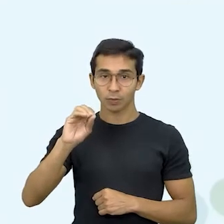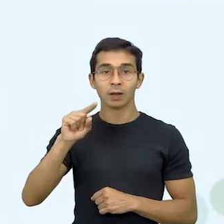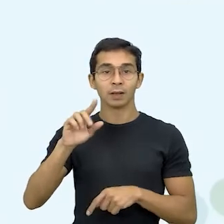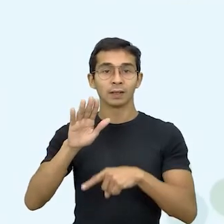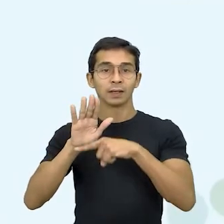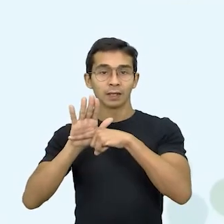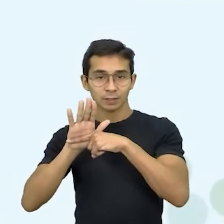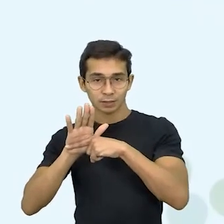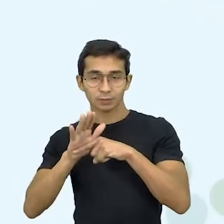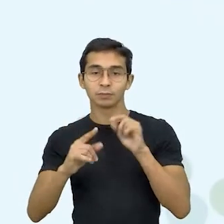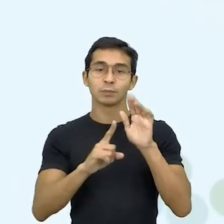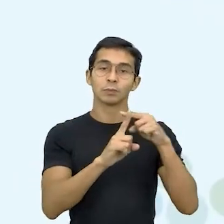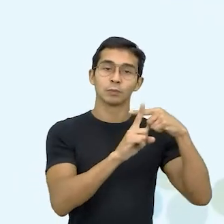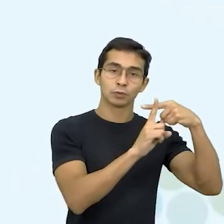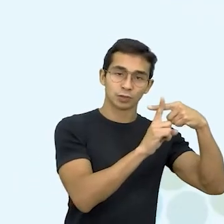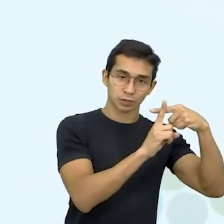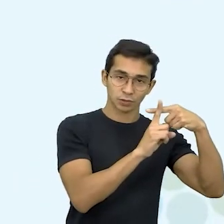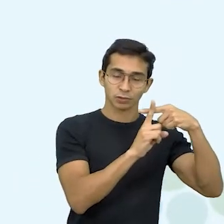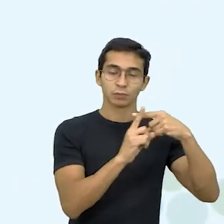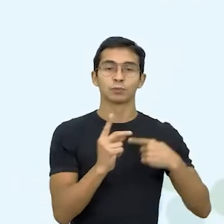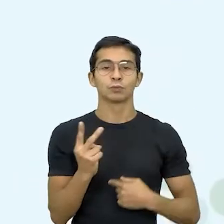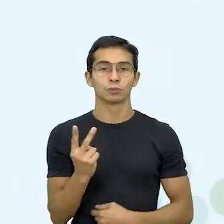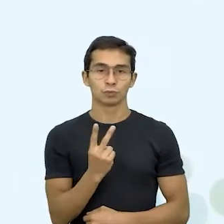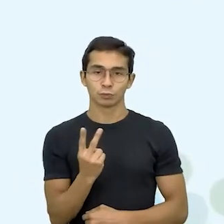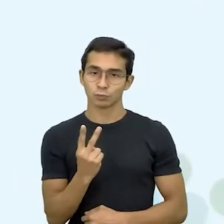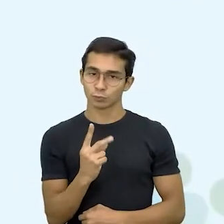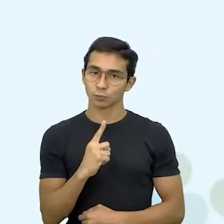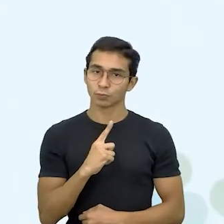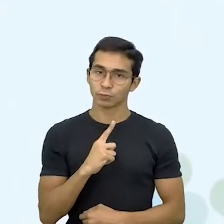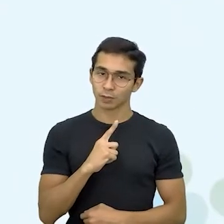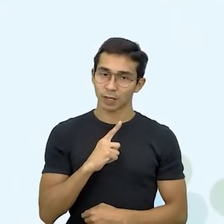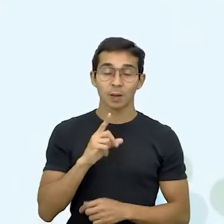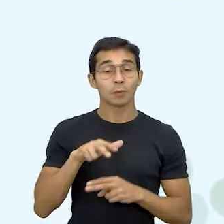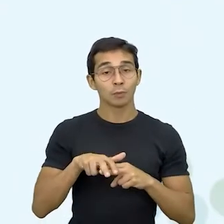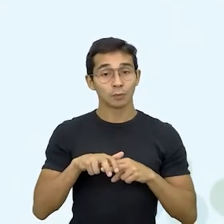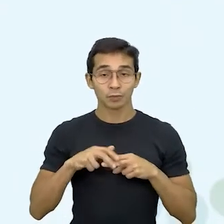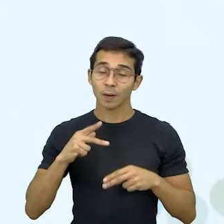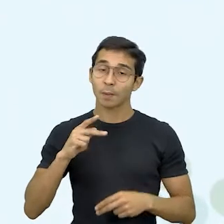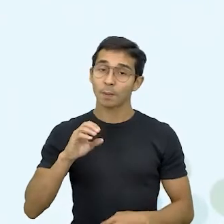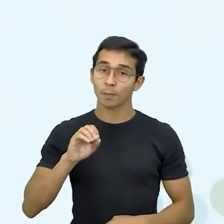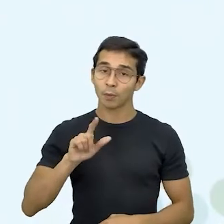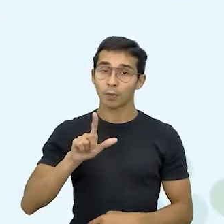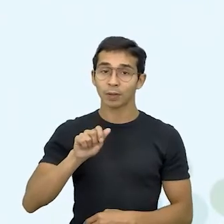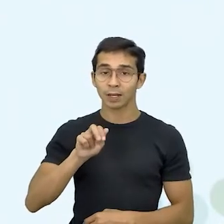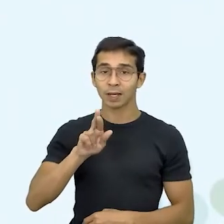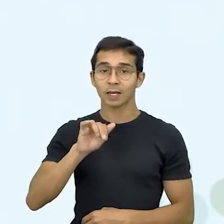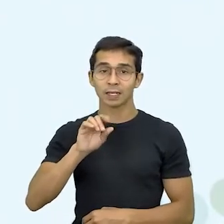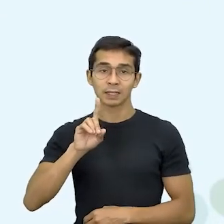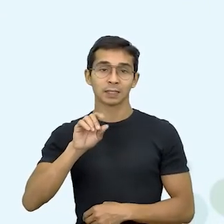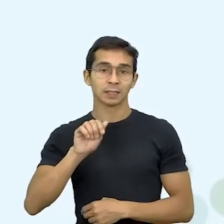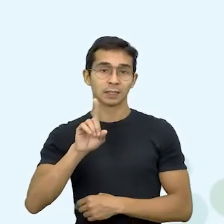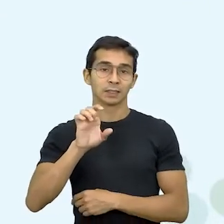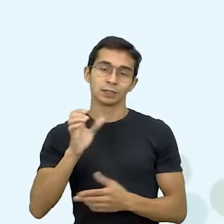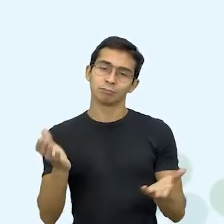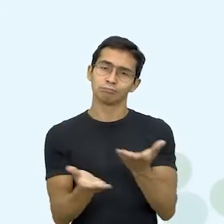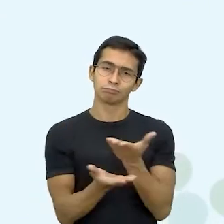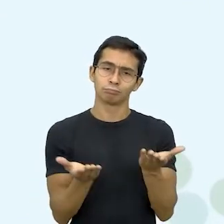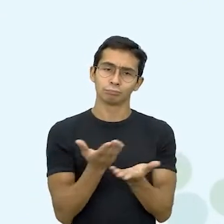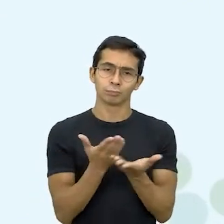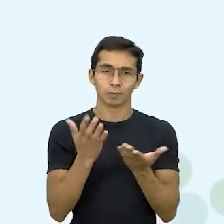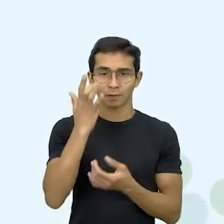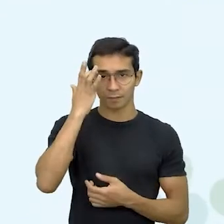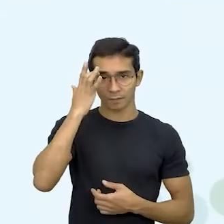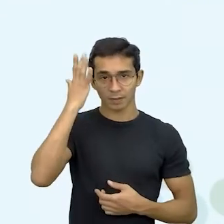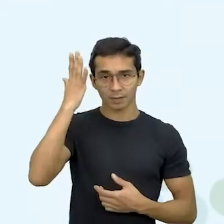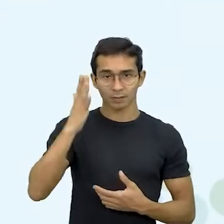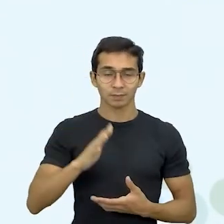outro positivo, conferindo-lhe a polaridade de fácil interação. Muito bem. Então, olha